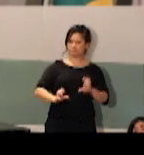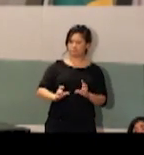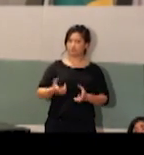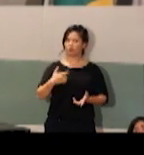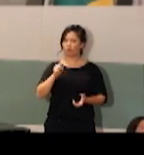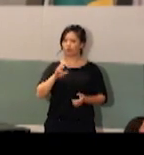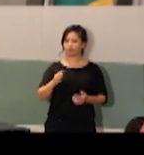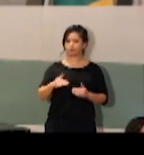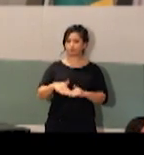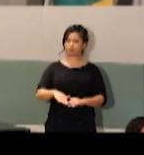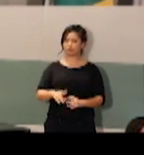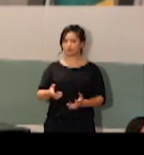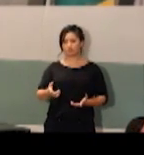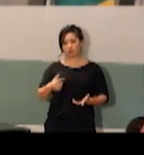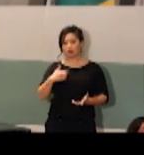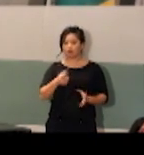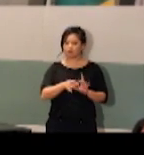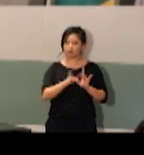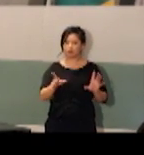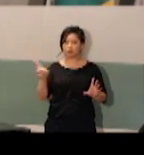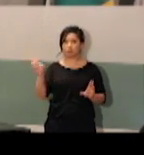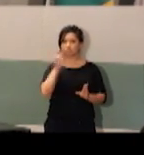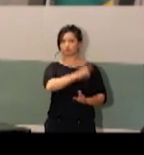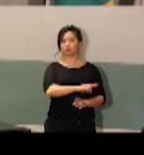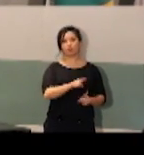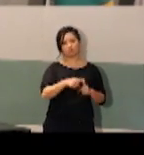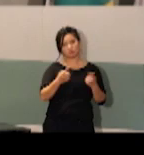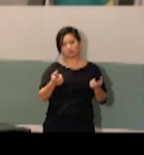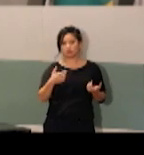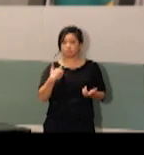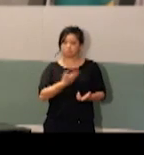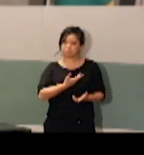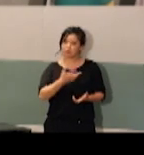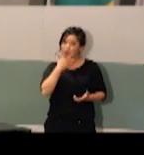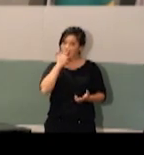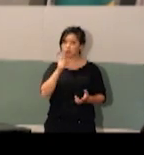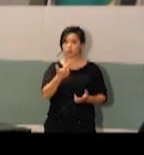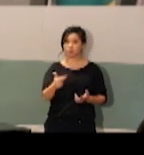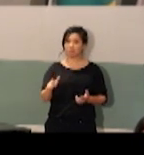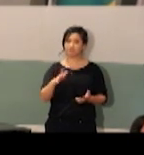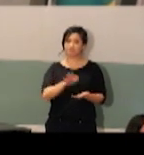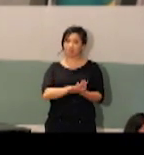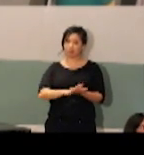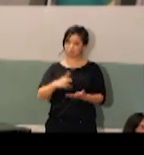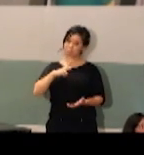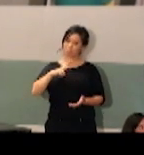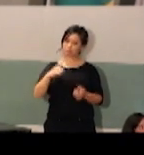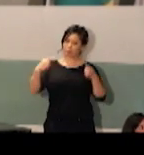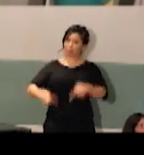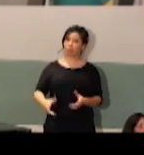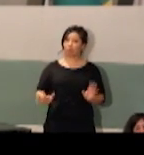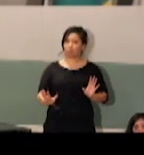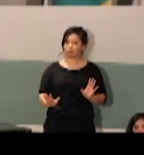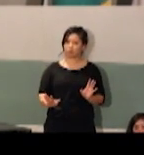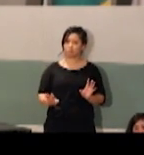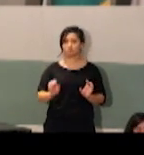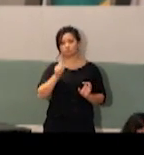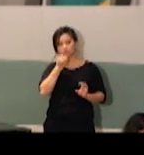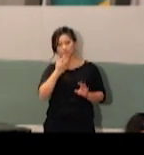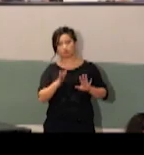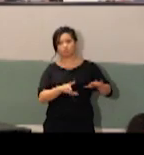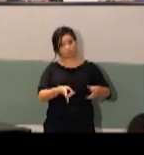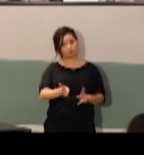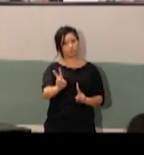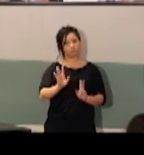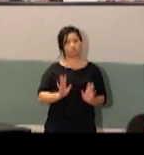ofendido. Então, vamos prosseguir aqui para a próxima, mobilidade pública, por favor, senhores. Bom, o primeiro a responder